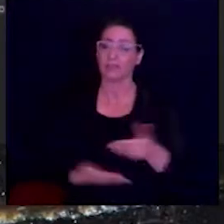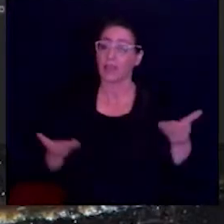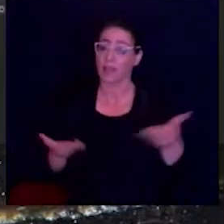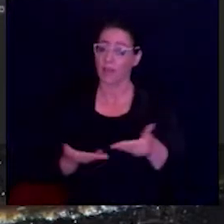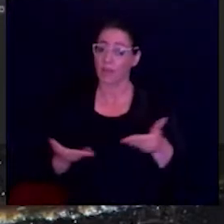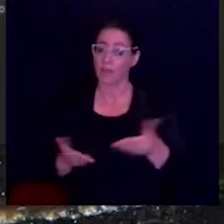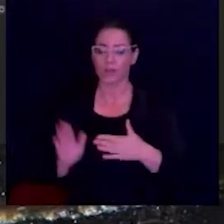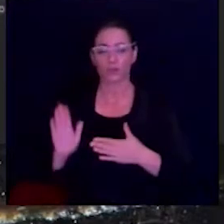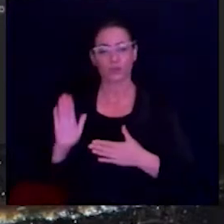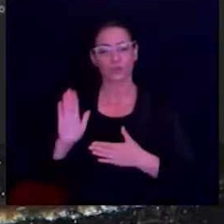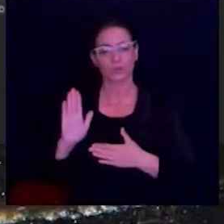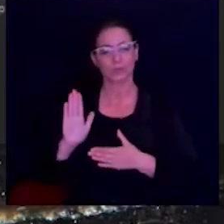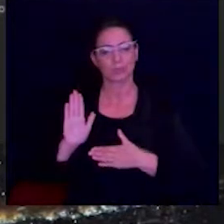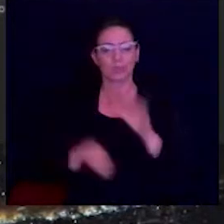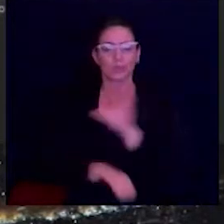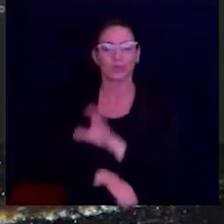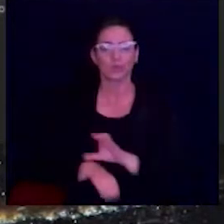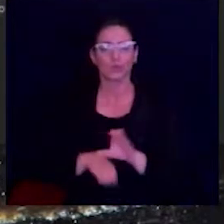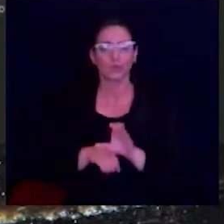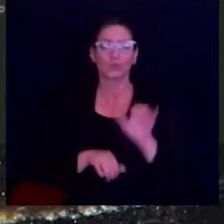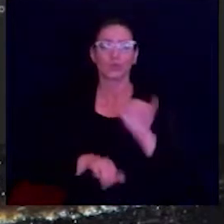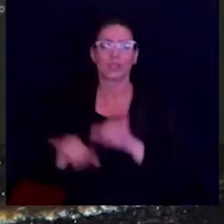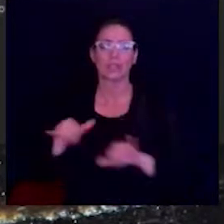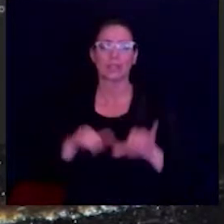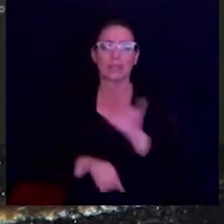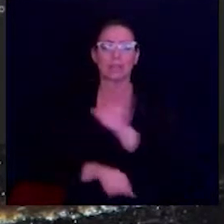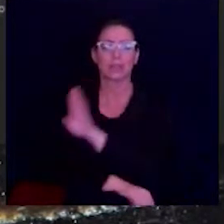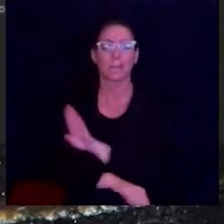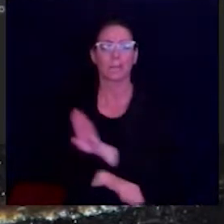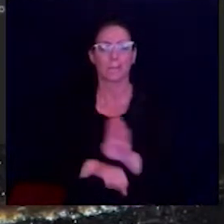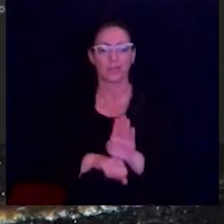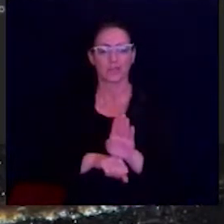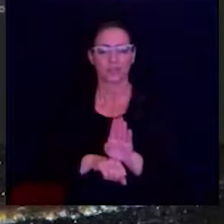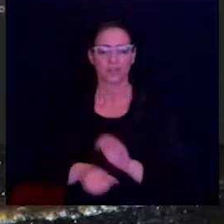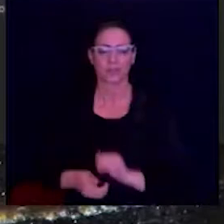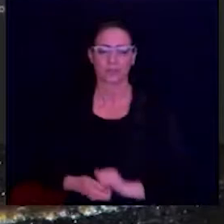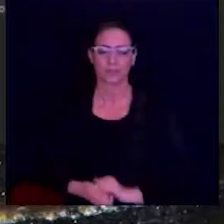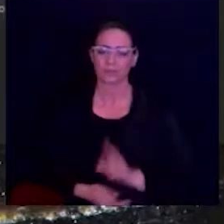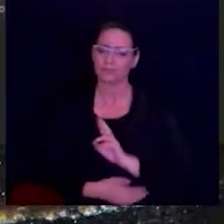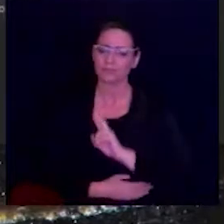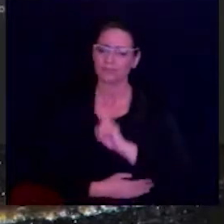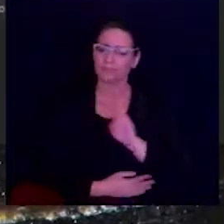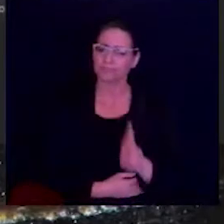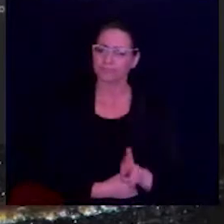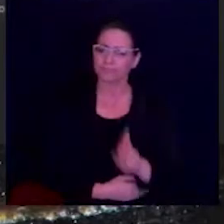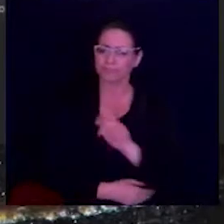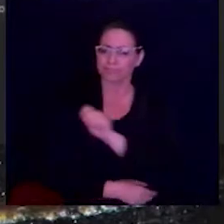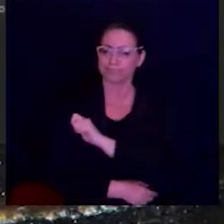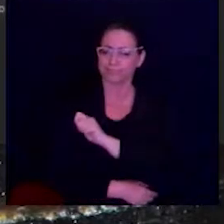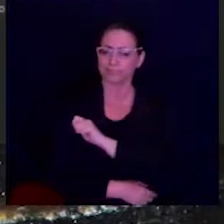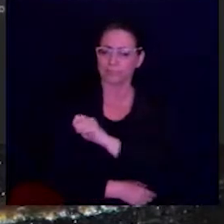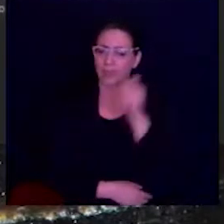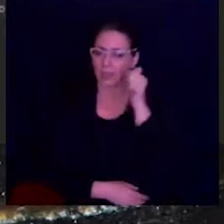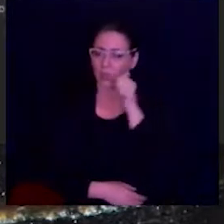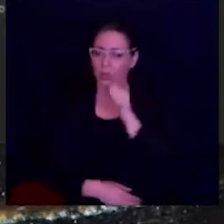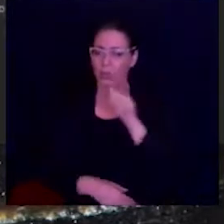Passamos agora ao juramento do curso de Química Bacharelado. Representando as formandas do curso de Química